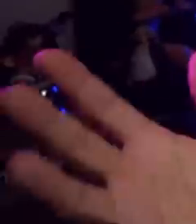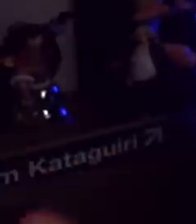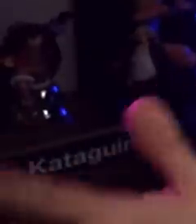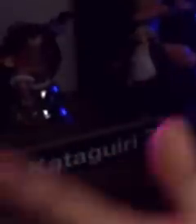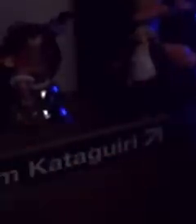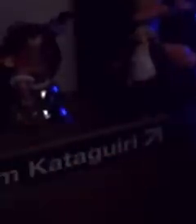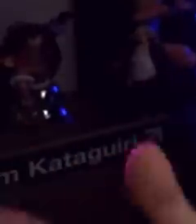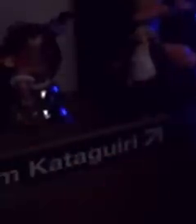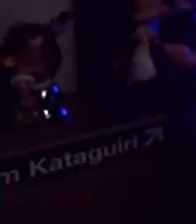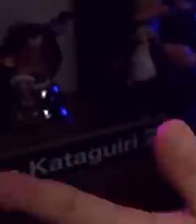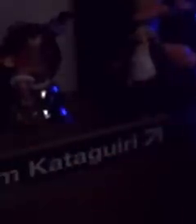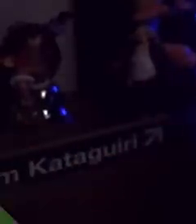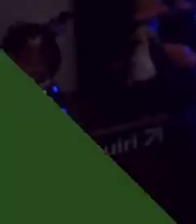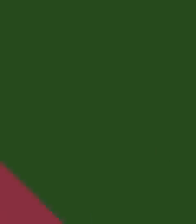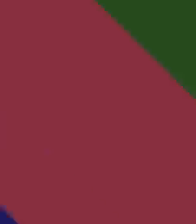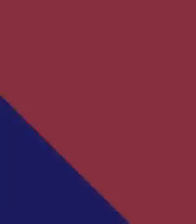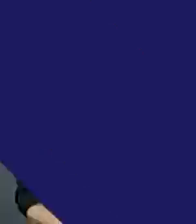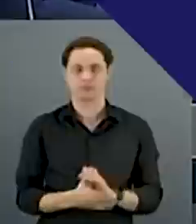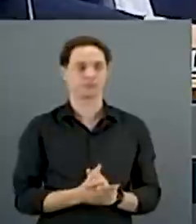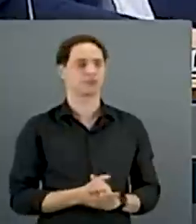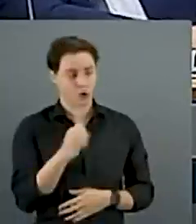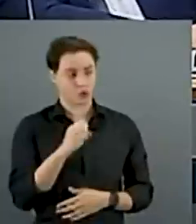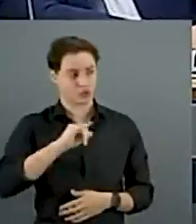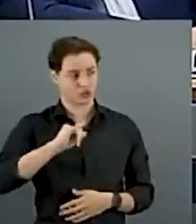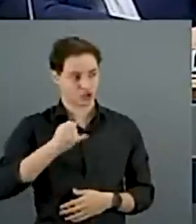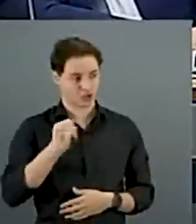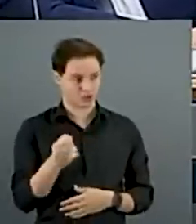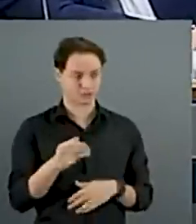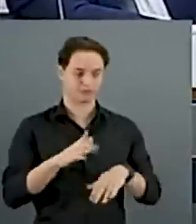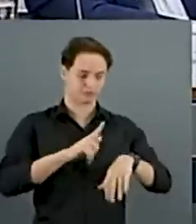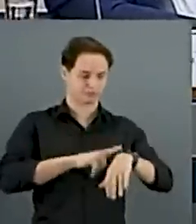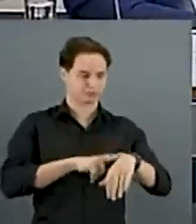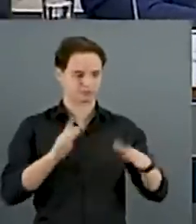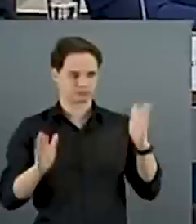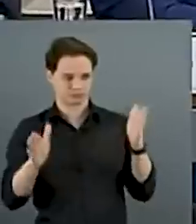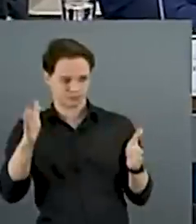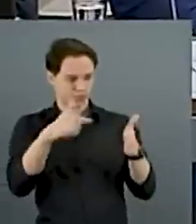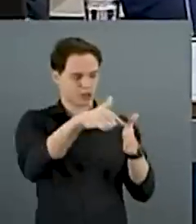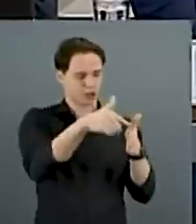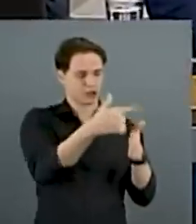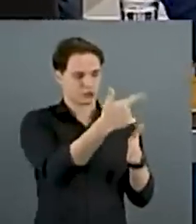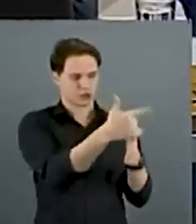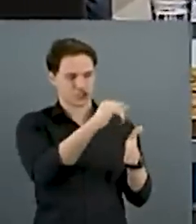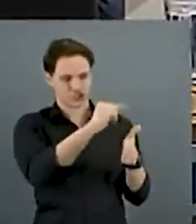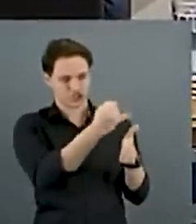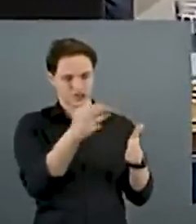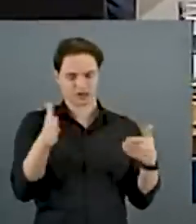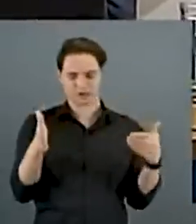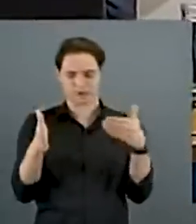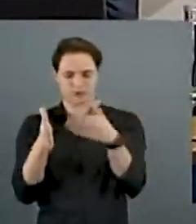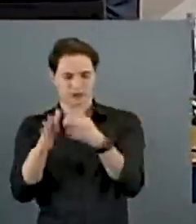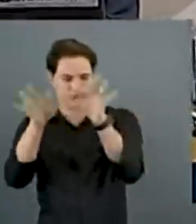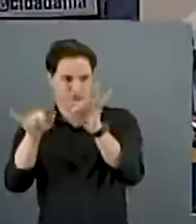criada pelo governo Lula em relação às invasões do dia 8. Senadora, entre o dia 2 de janeiro e o